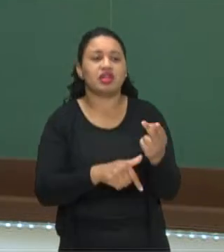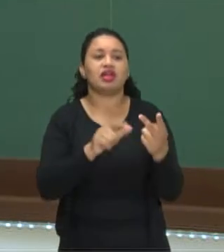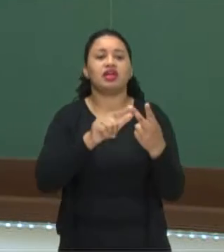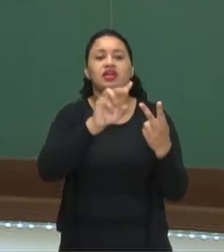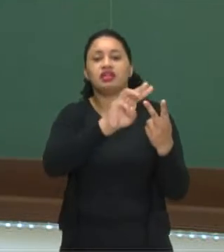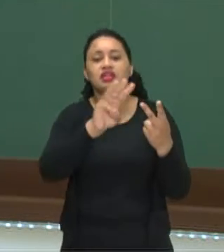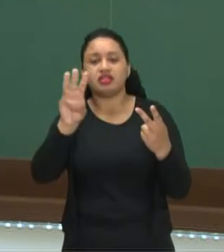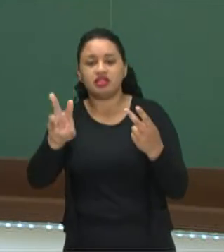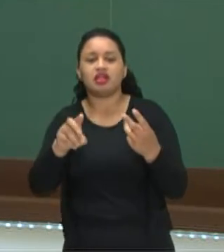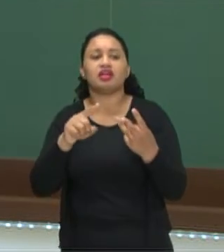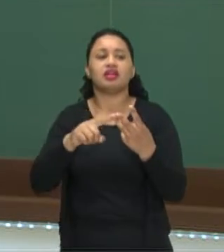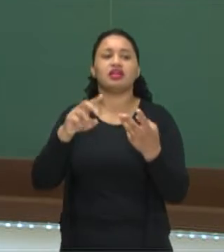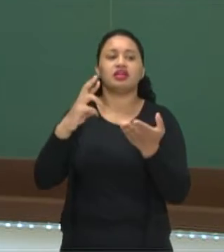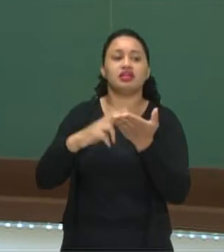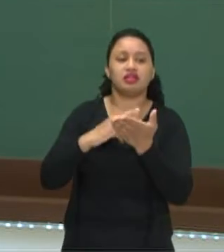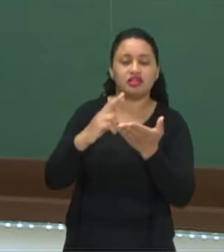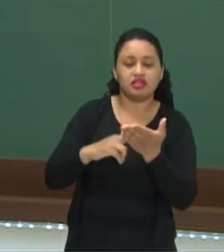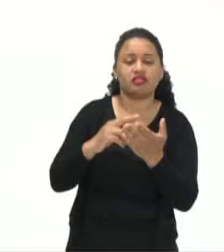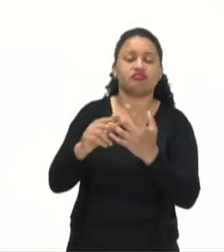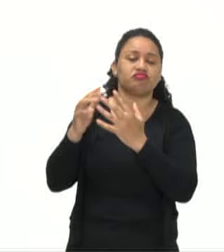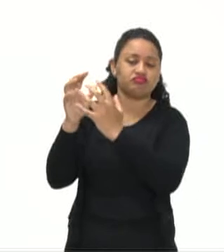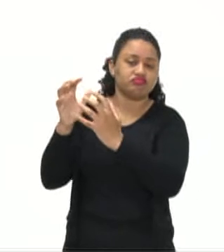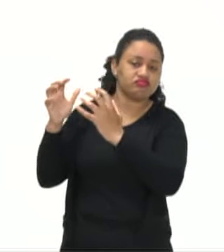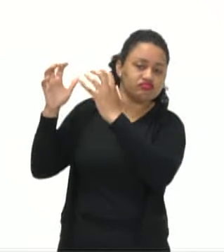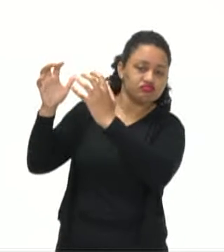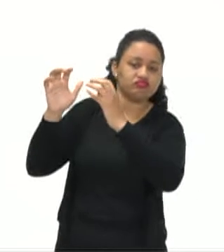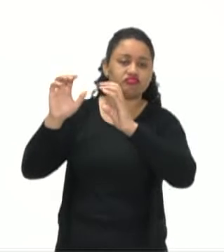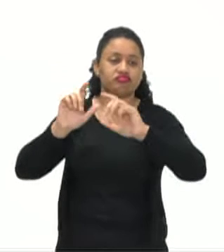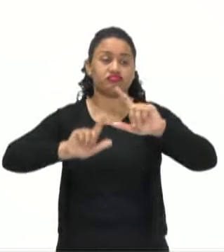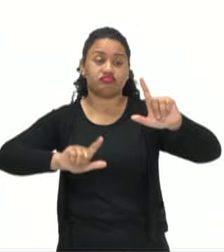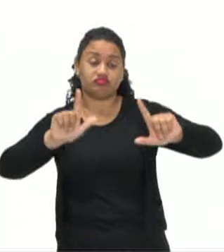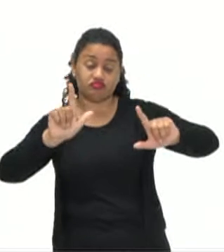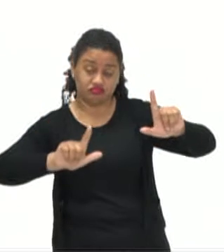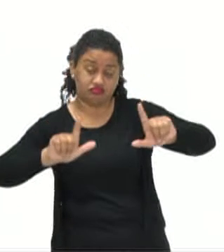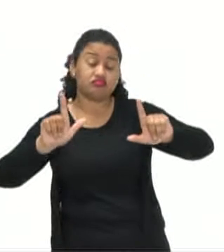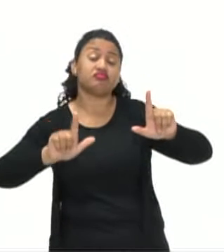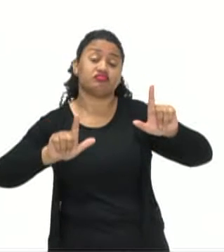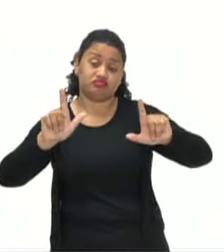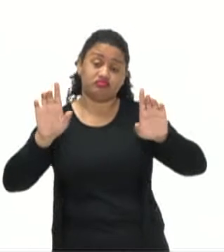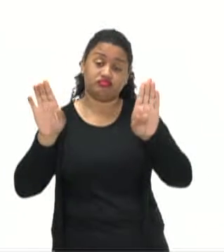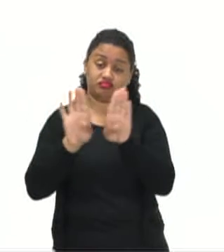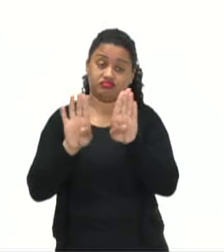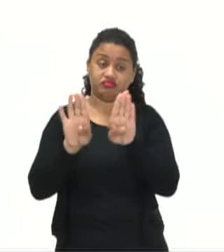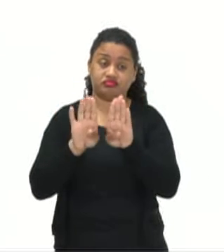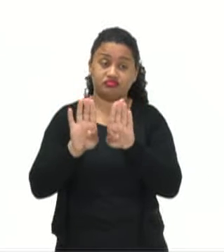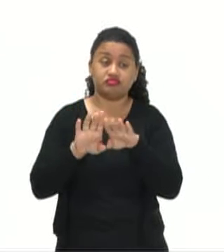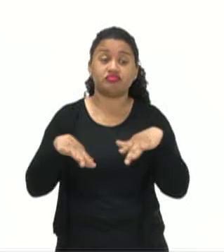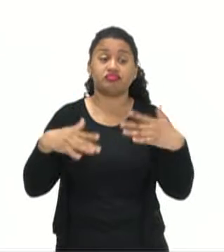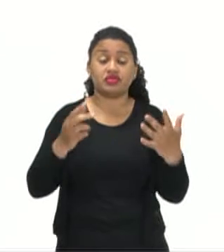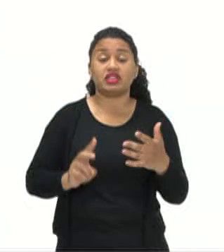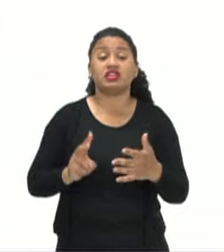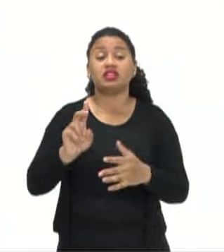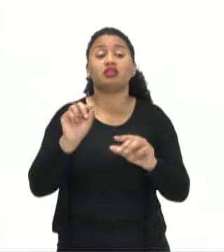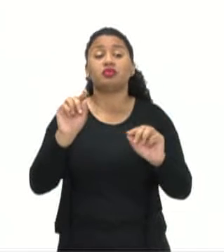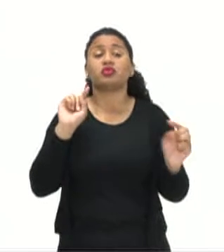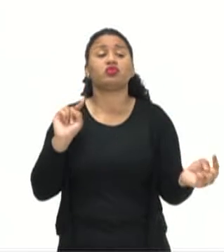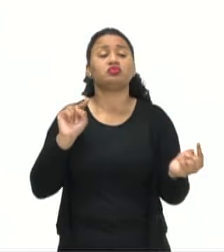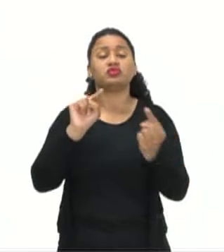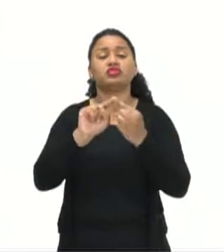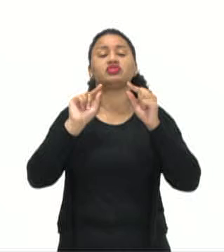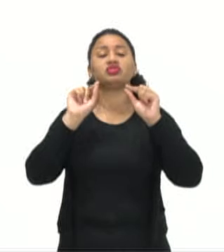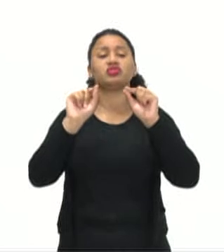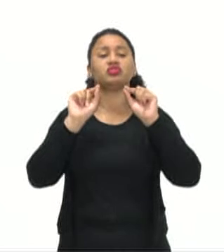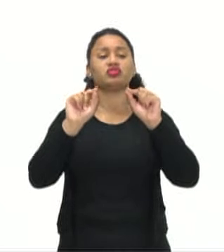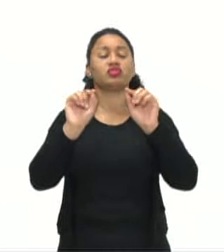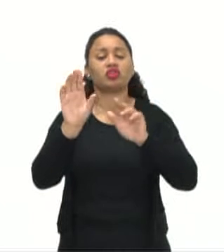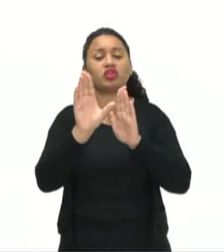por sites, por revistas, rádios e também pela TV, sempre com o intuito de passar